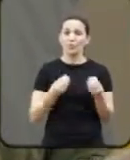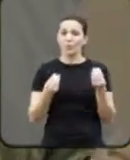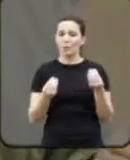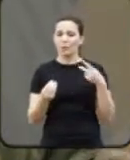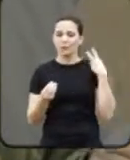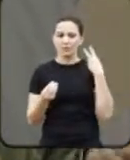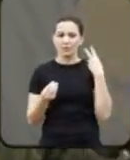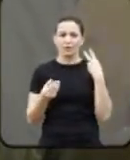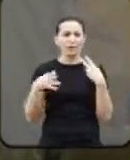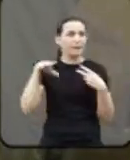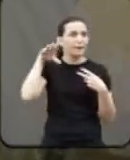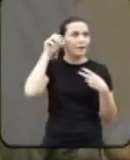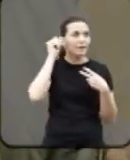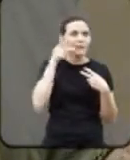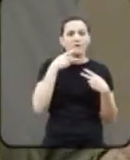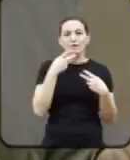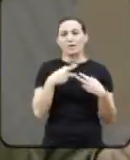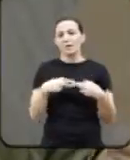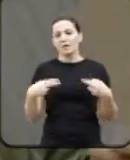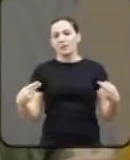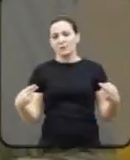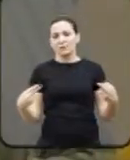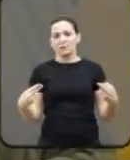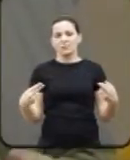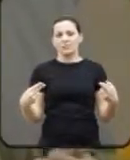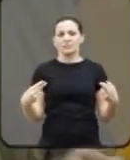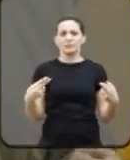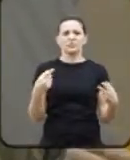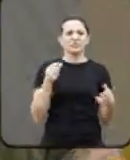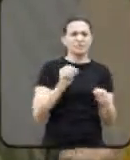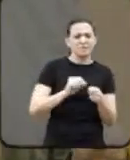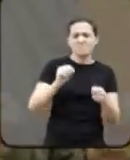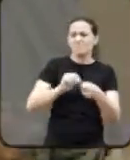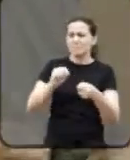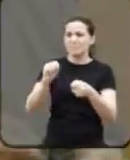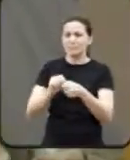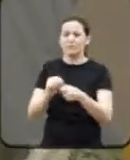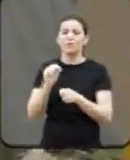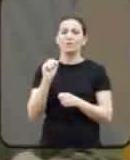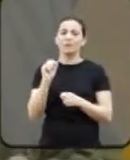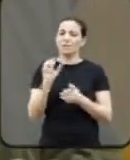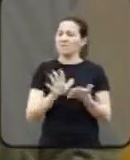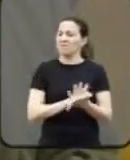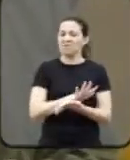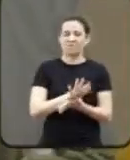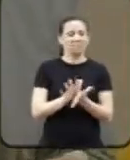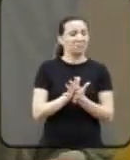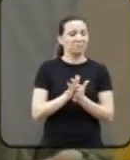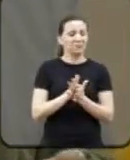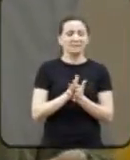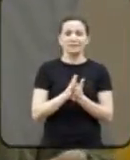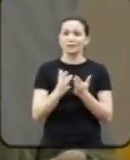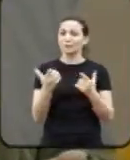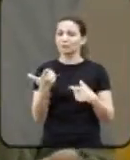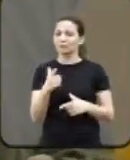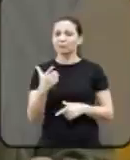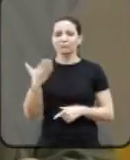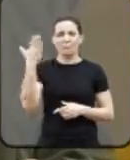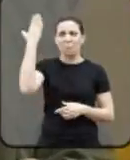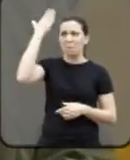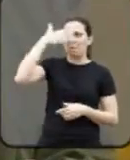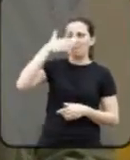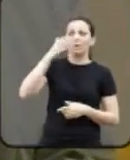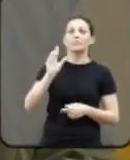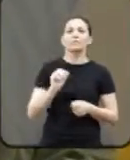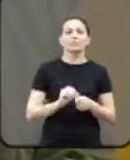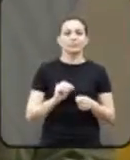como é que um vereador que ouviu dizer alguma coisa podia chegar e falar assim, olha, vou fazer isso, vou fazer aquilo? Não faz nada, se não tiver